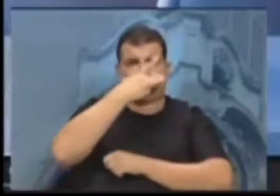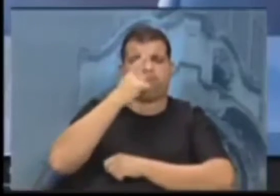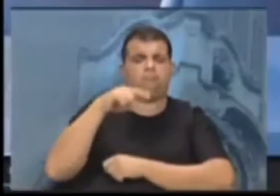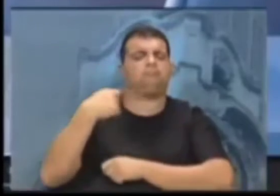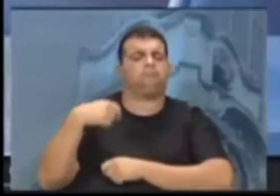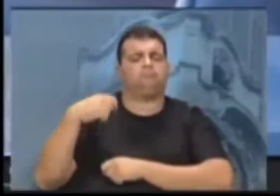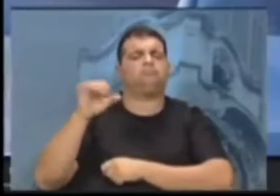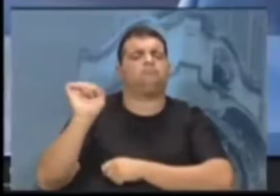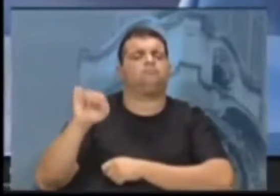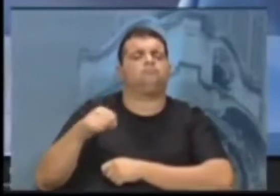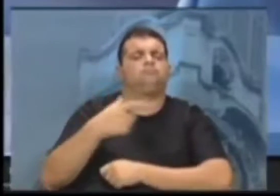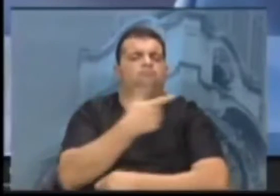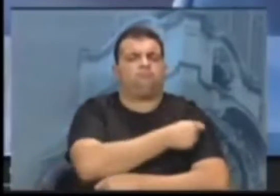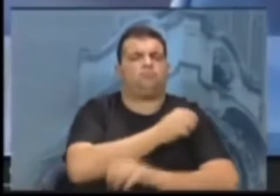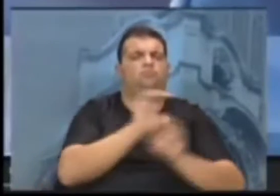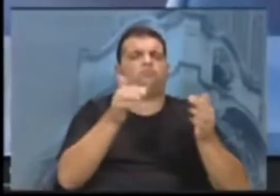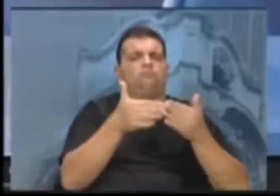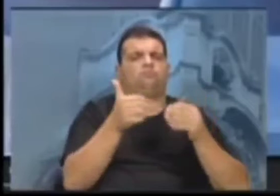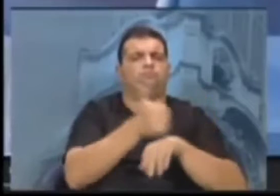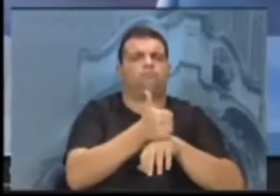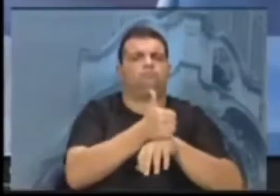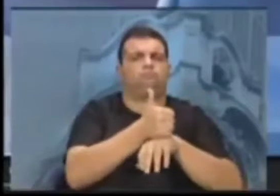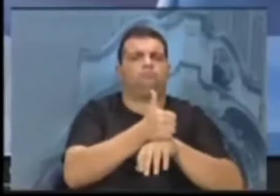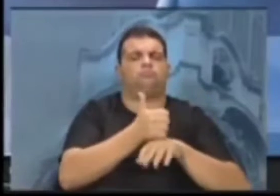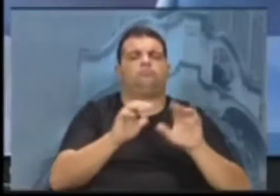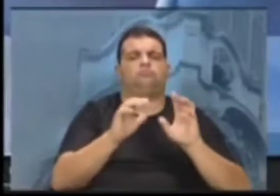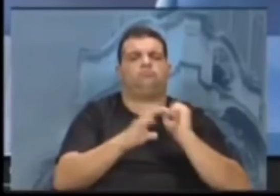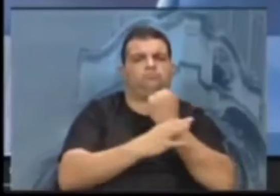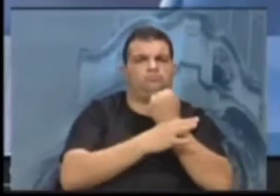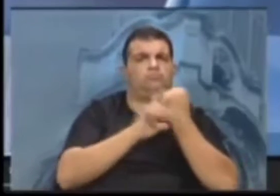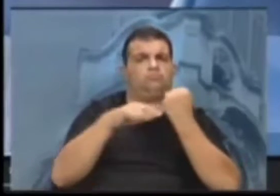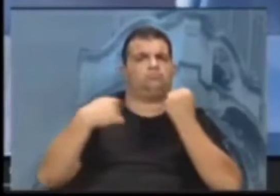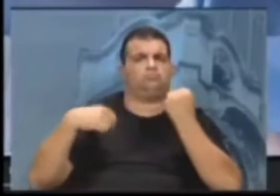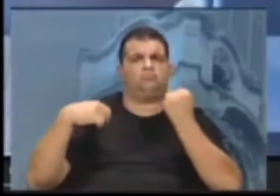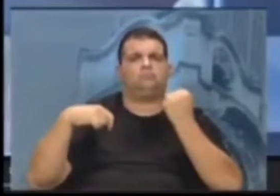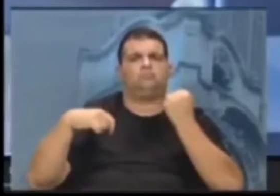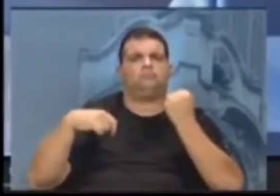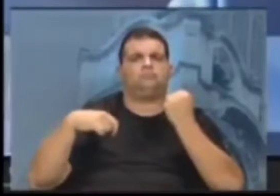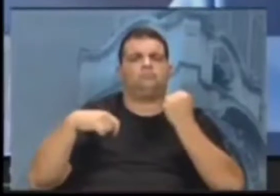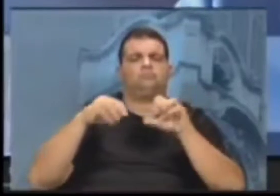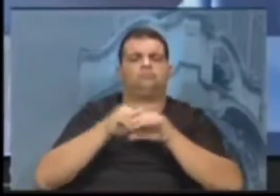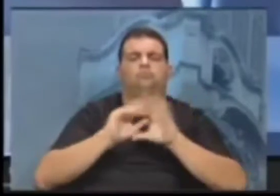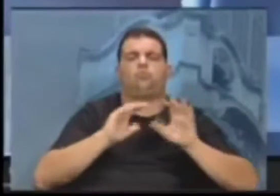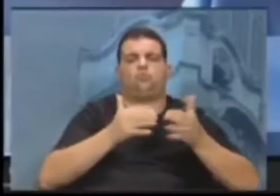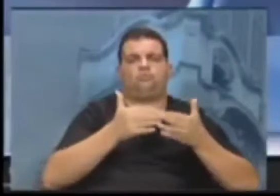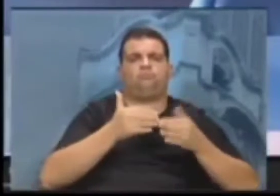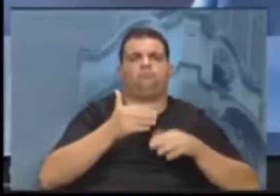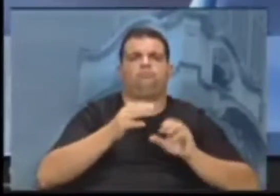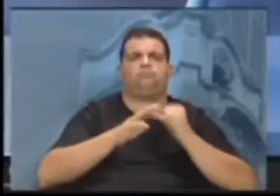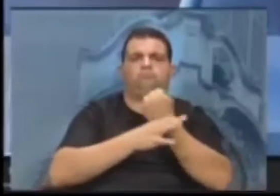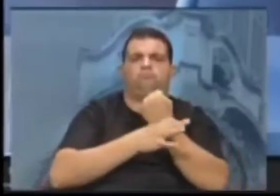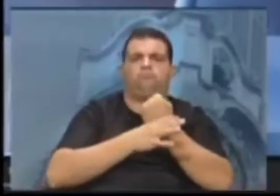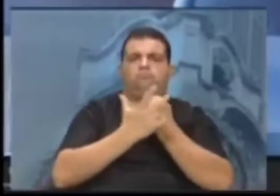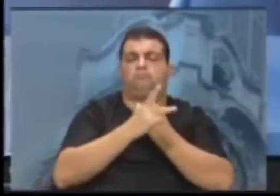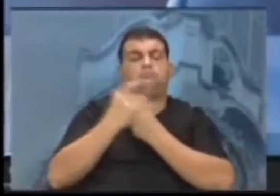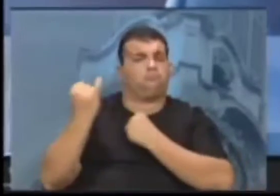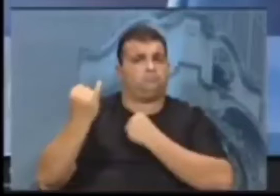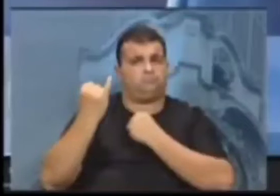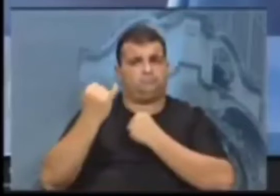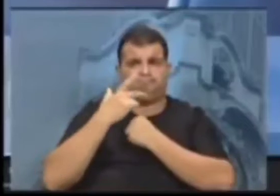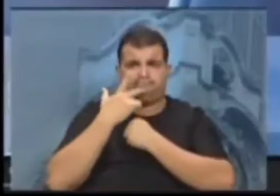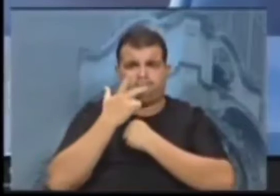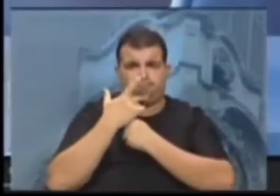necessidade, que vacinar os agentes da segurança é uma necessidade. E dentro dos agentes de segurança, isso é importante que